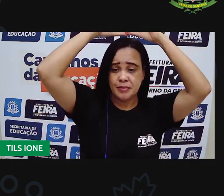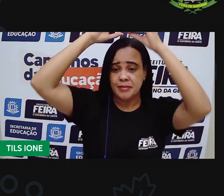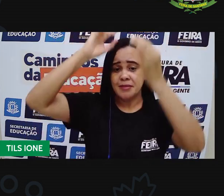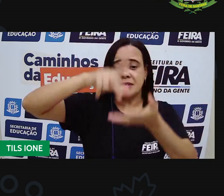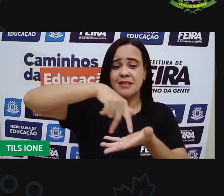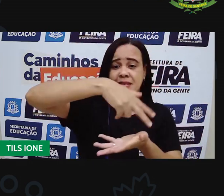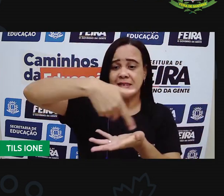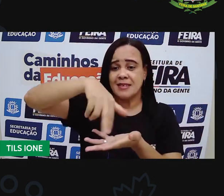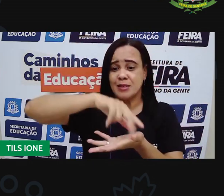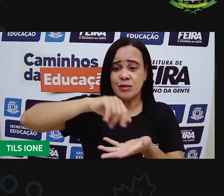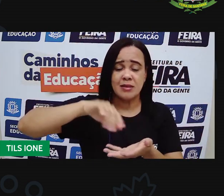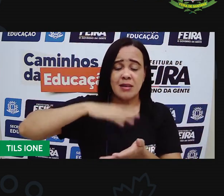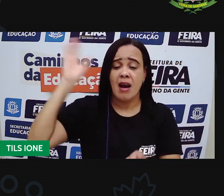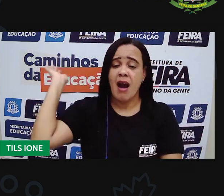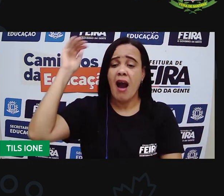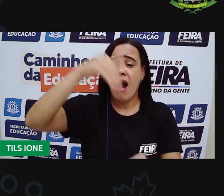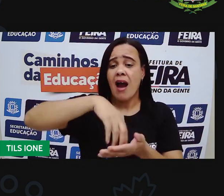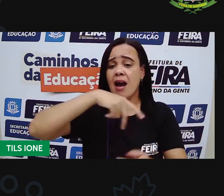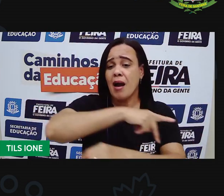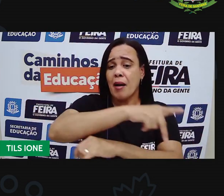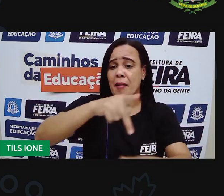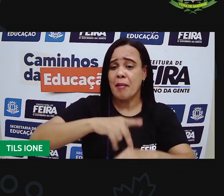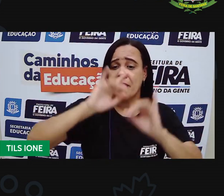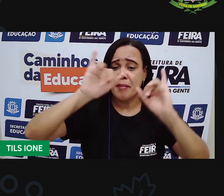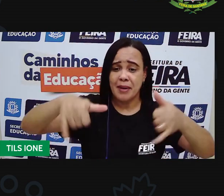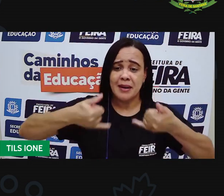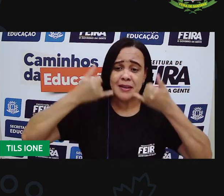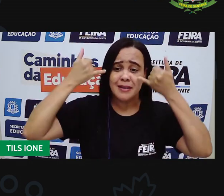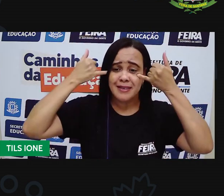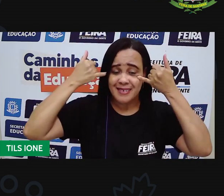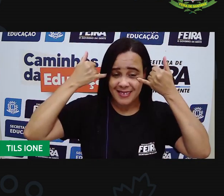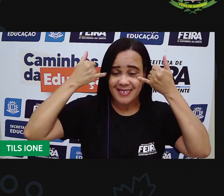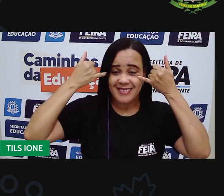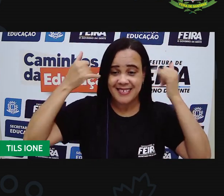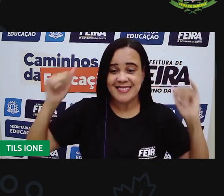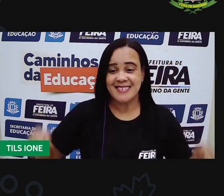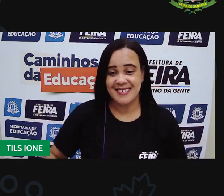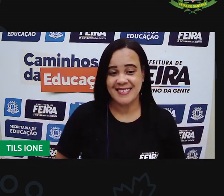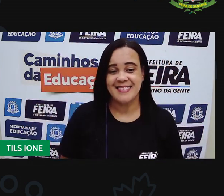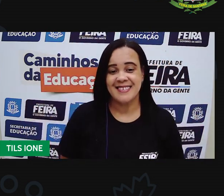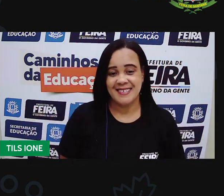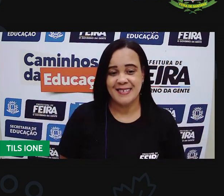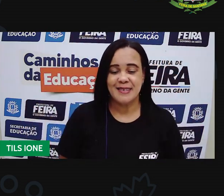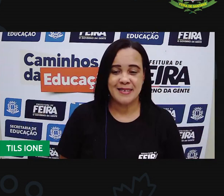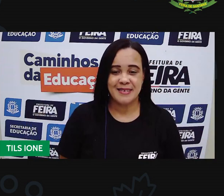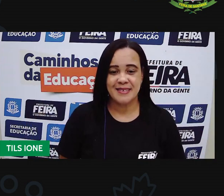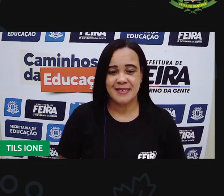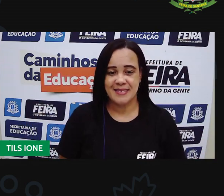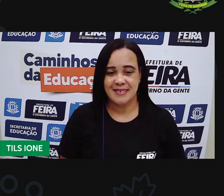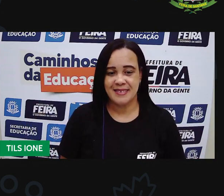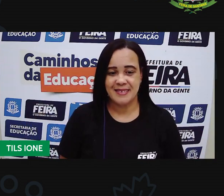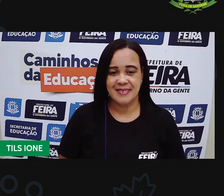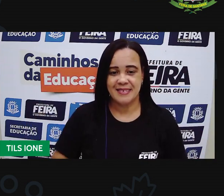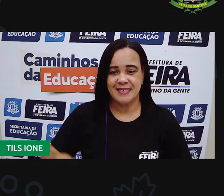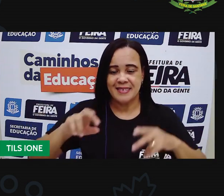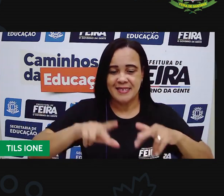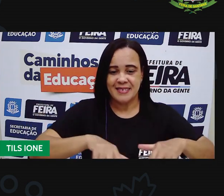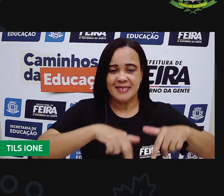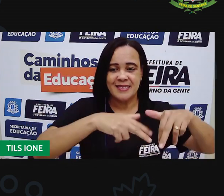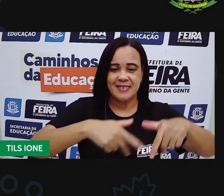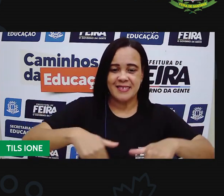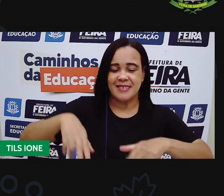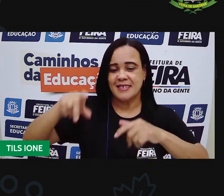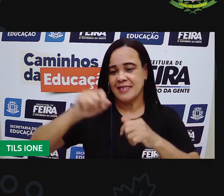China. E a Cuca treinou dia e